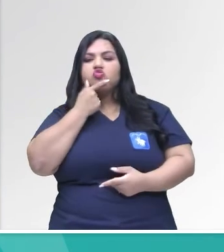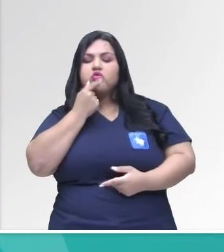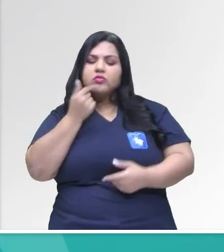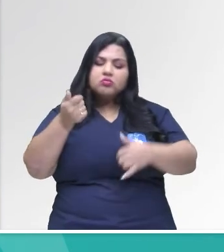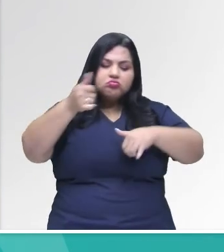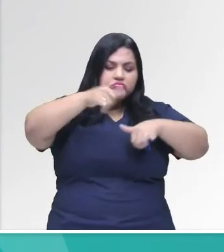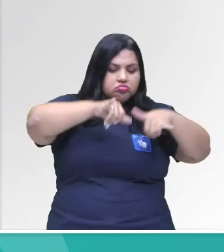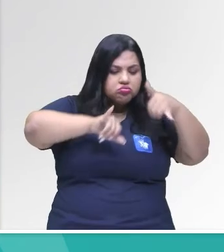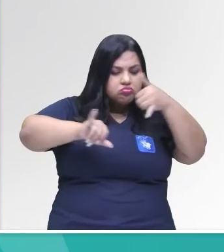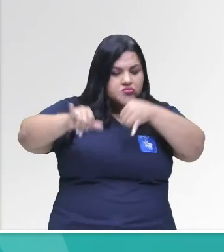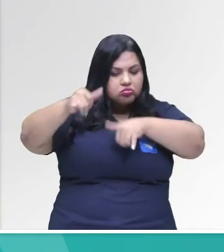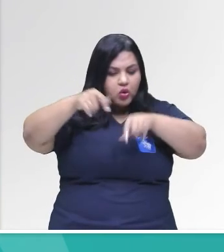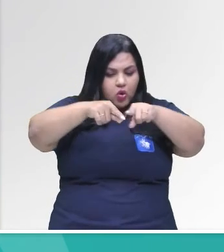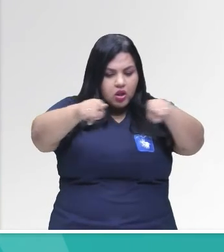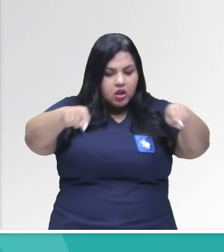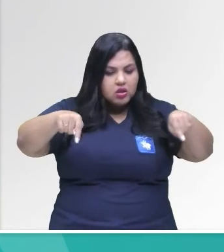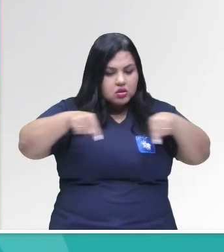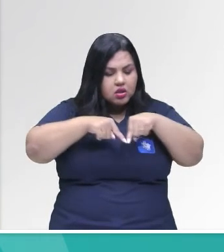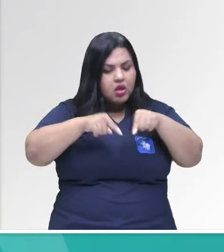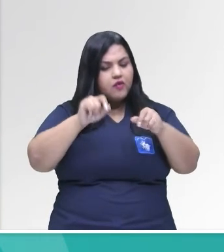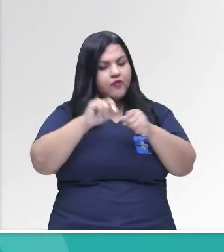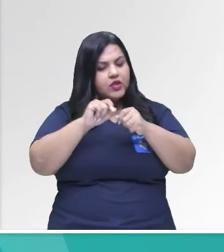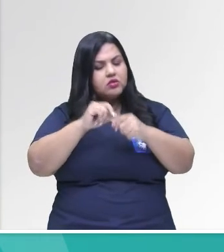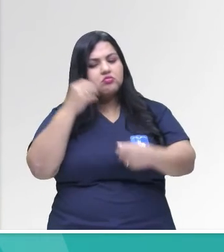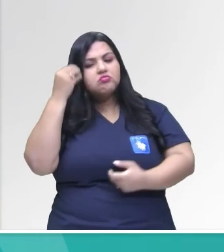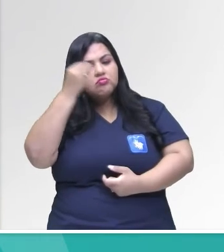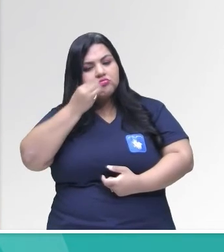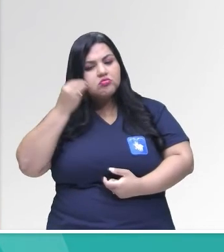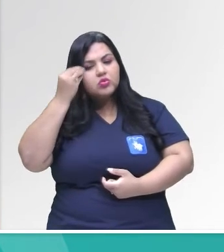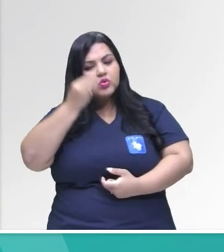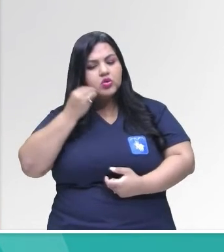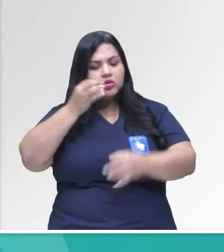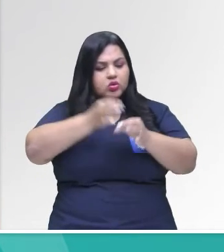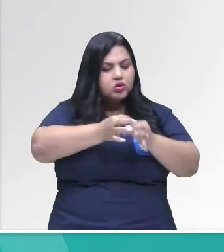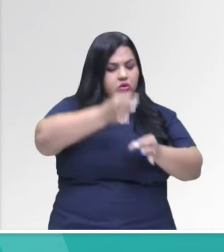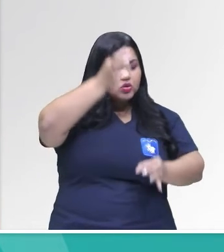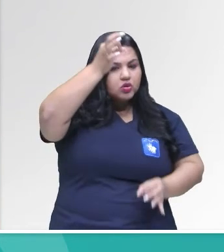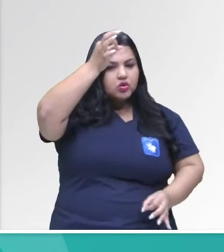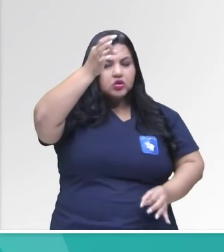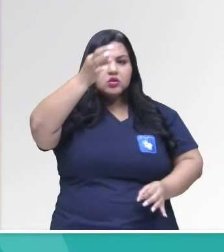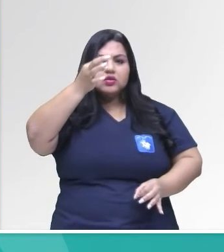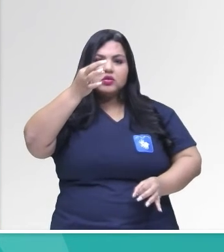dele, fazendo experimento com esses tubos de raios